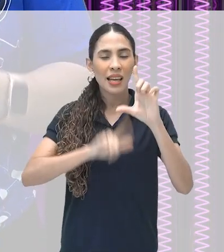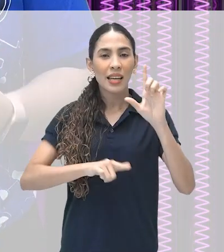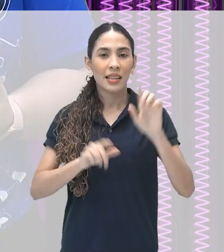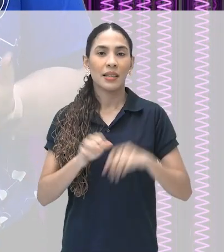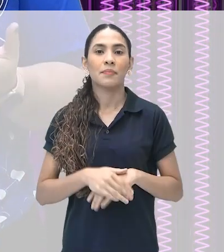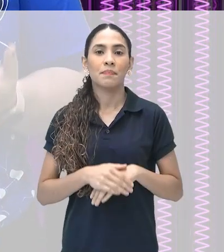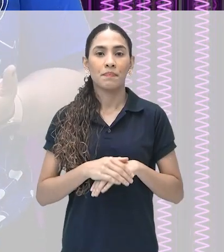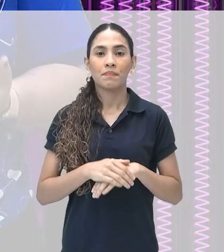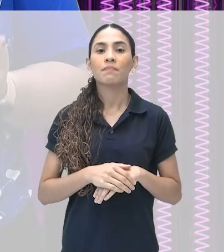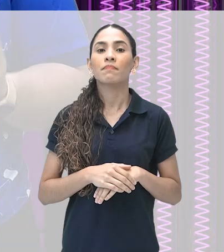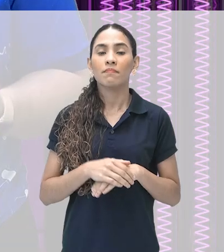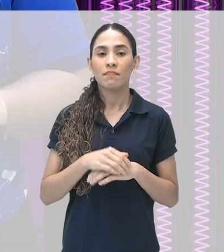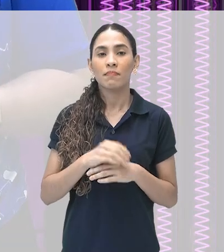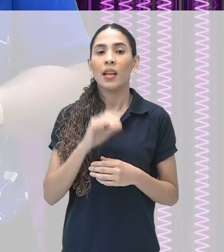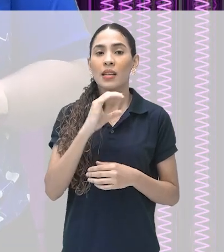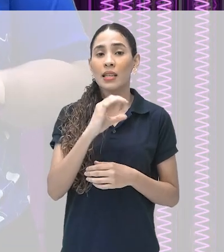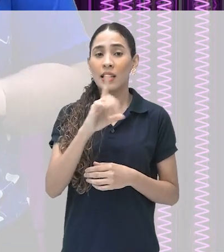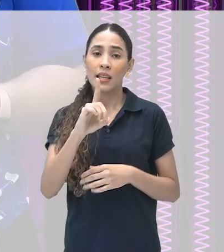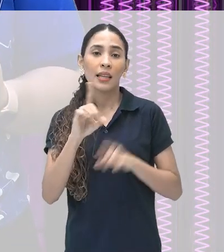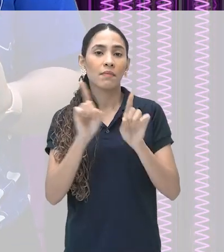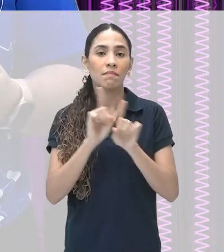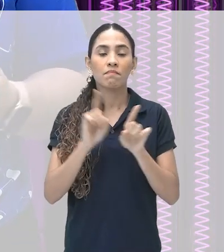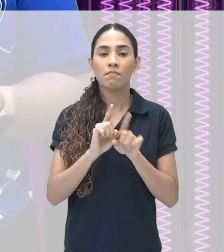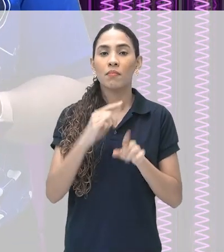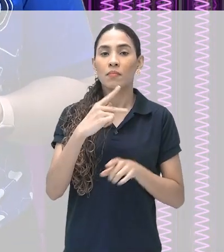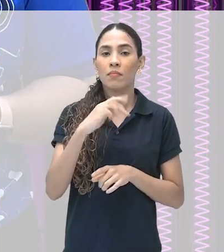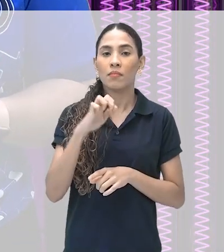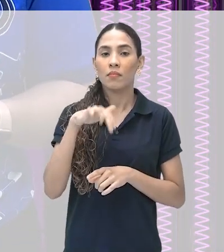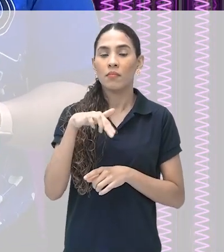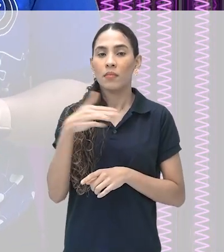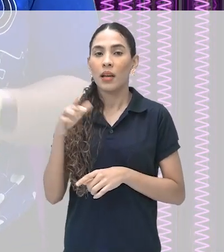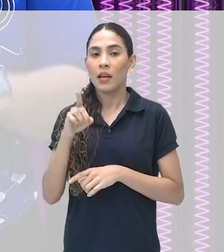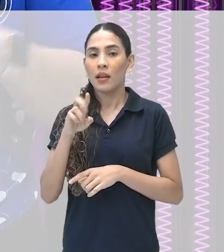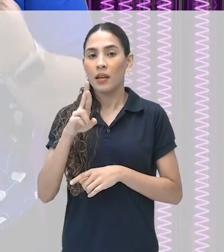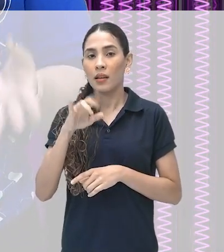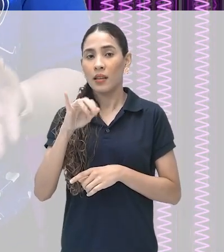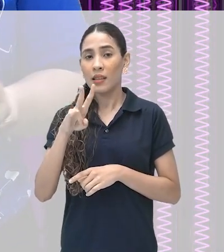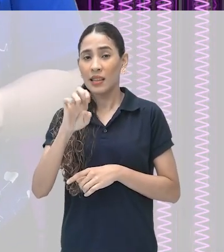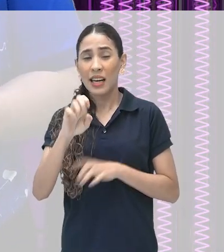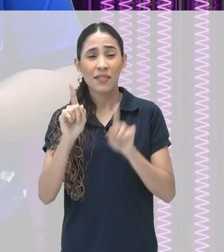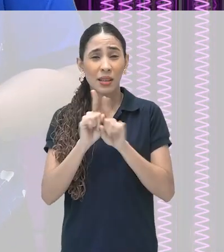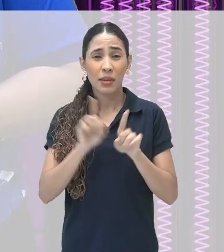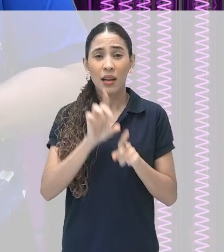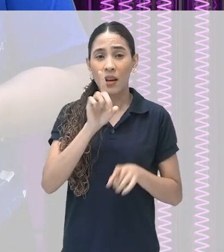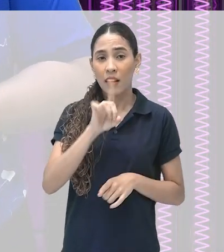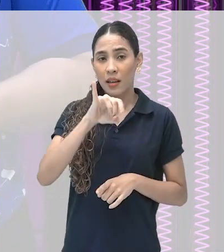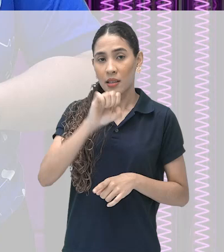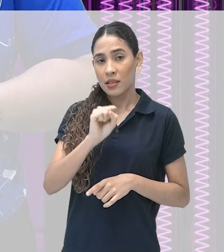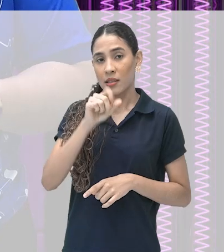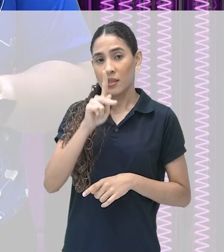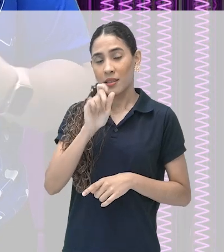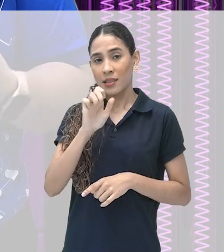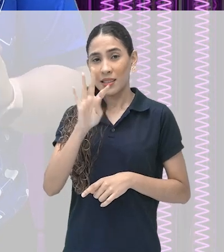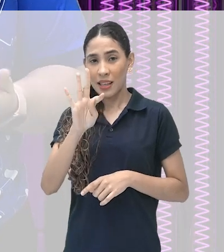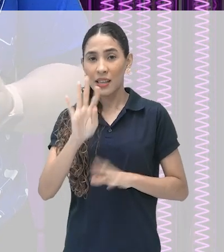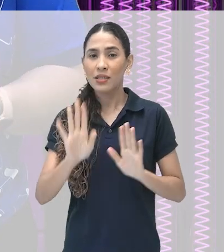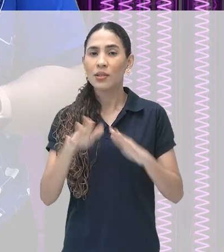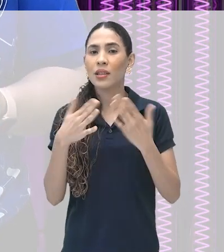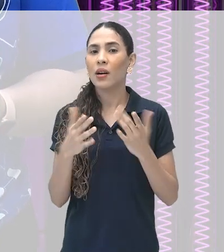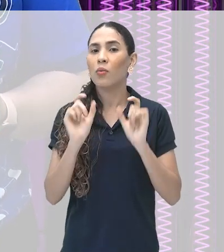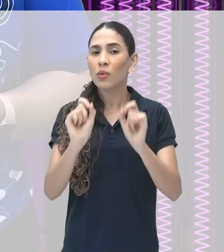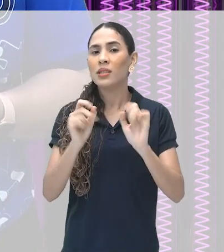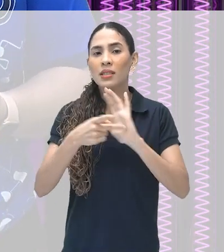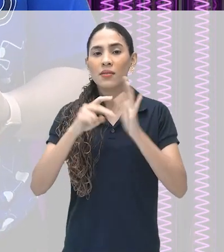viu durante aí o CD, o pendrive, o disquete, que é tão antigo, já até saiu aí de linha. O que seria